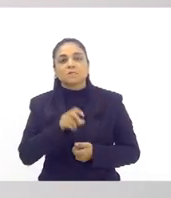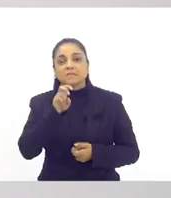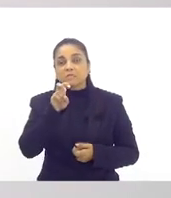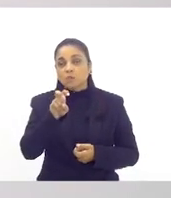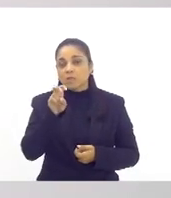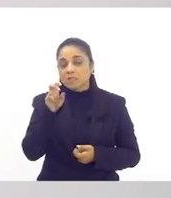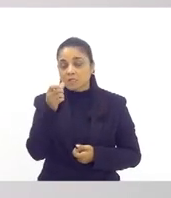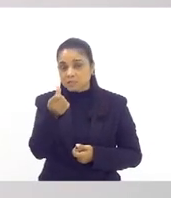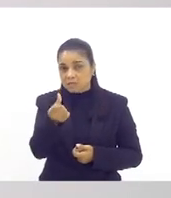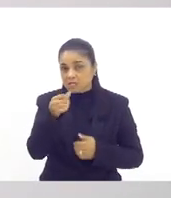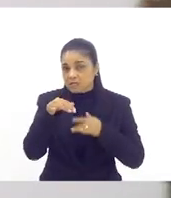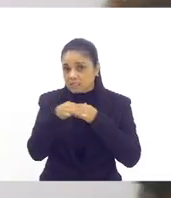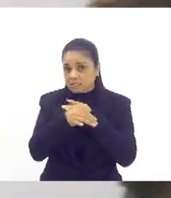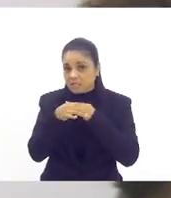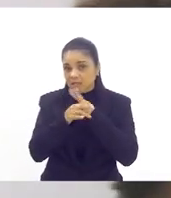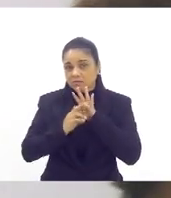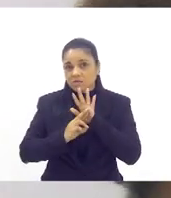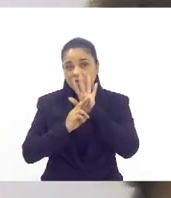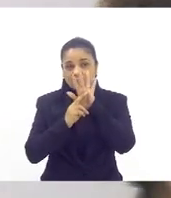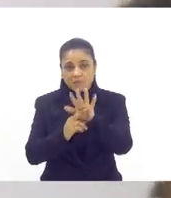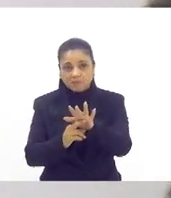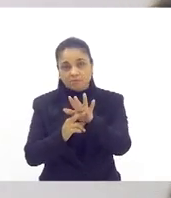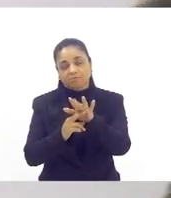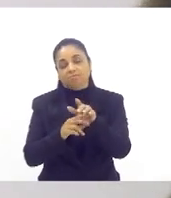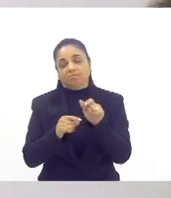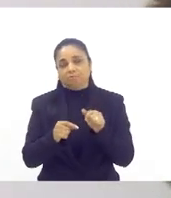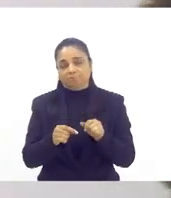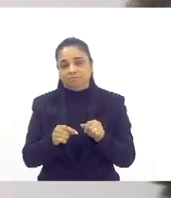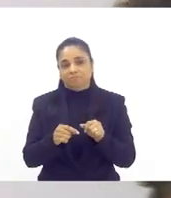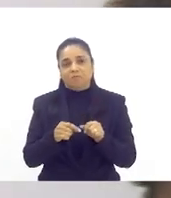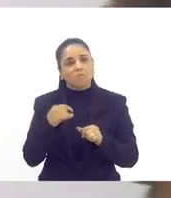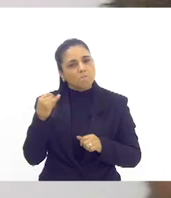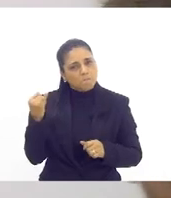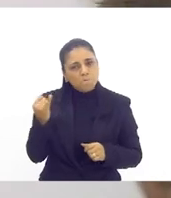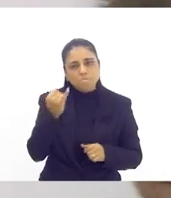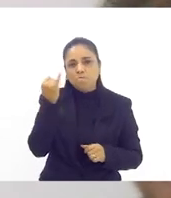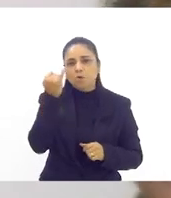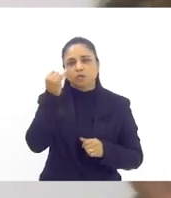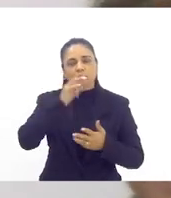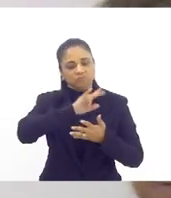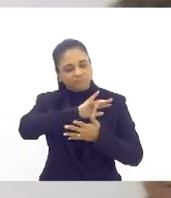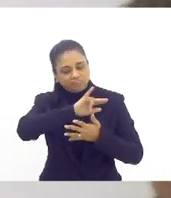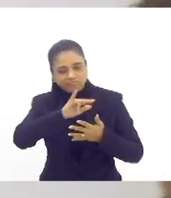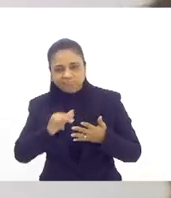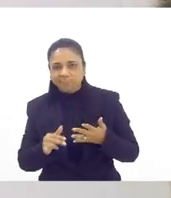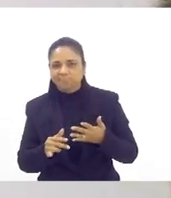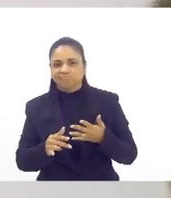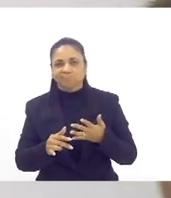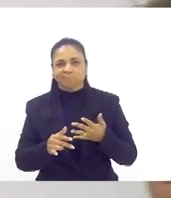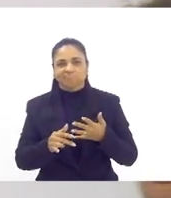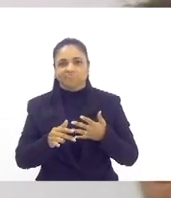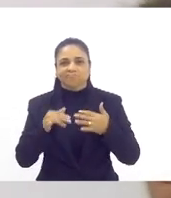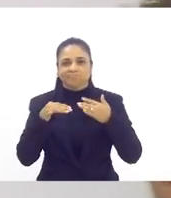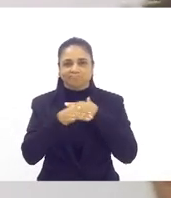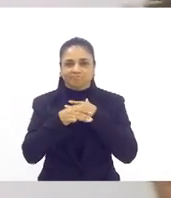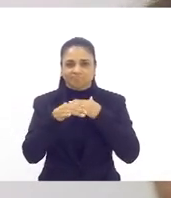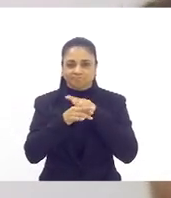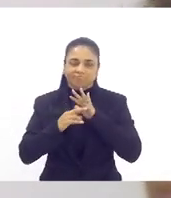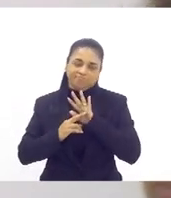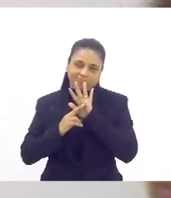56 cidades representadas nessa escuta e é importante essa diversidade das cidades